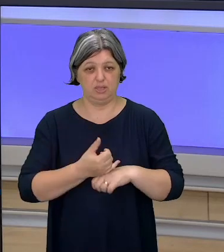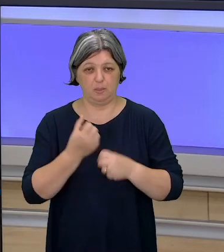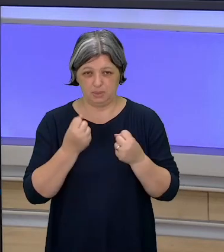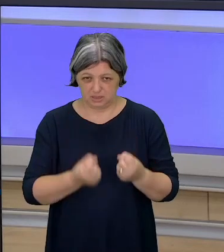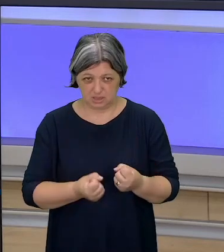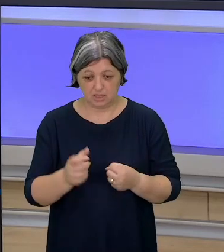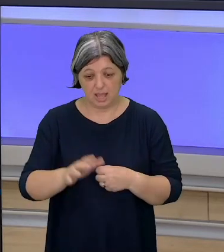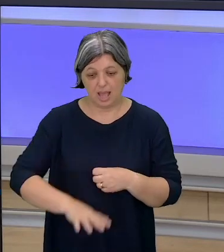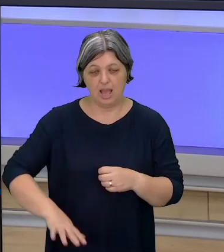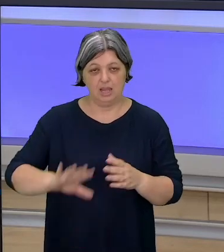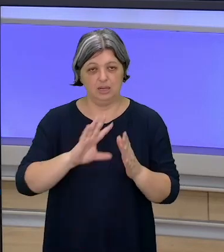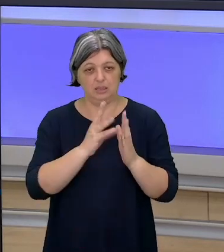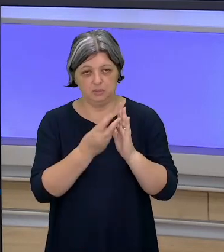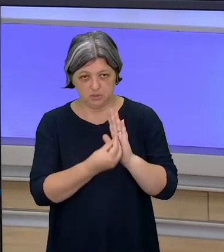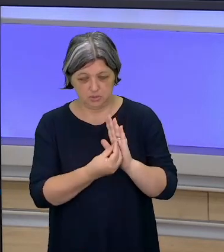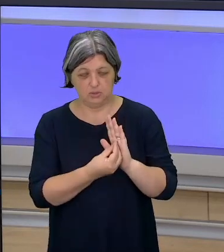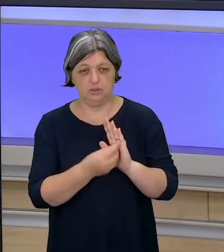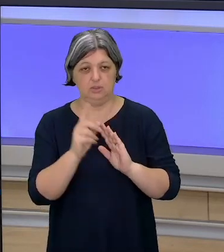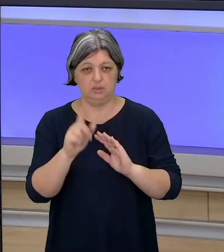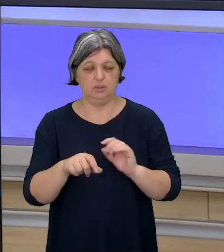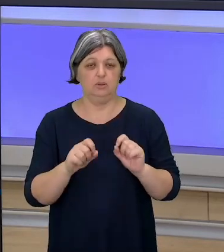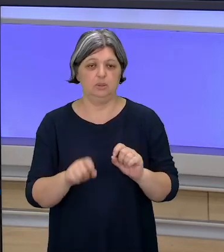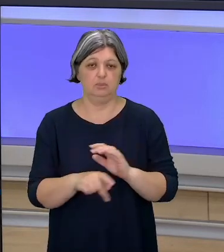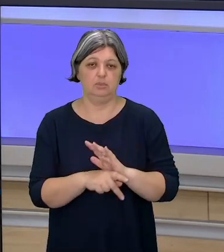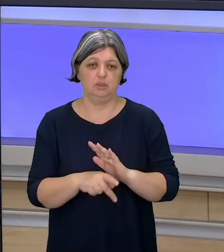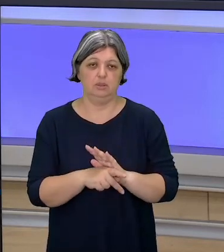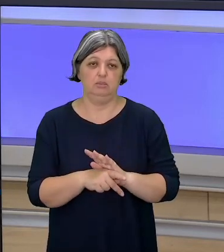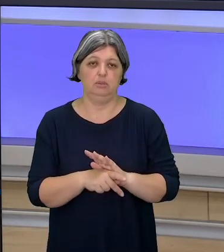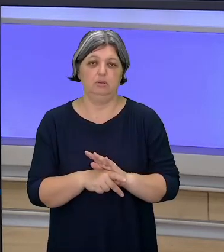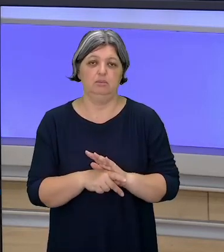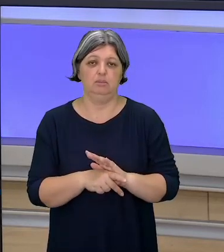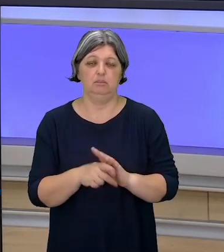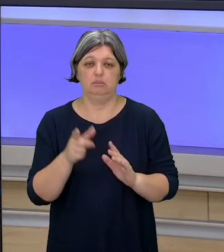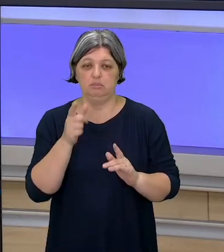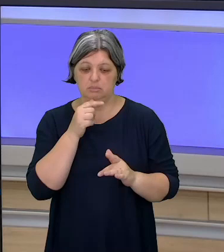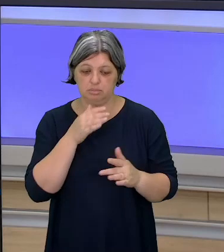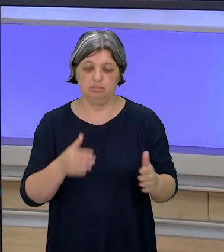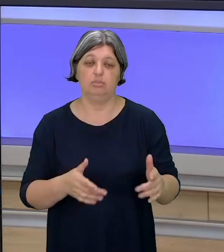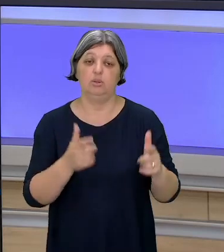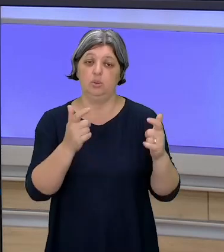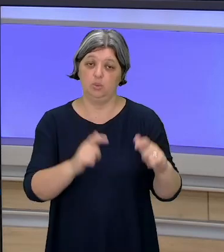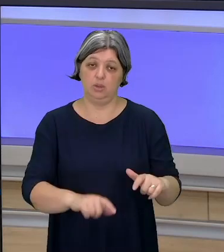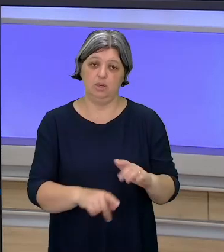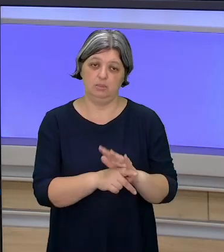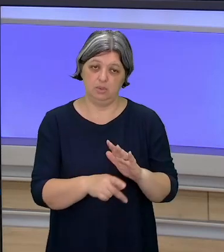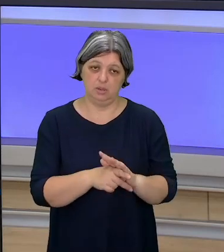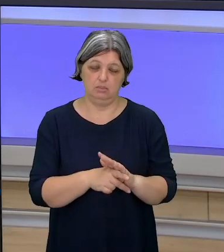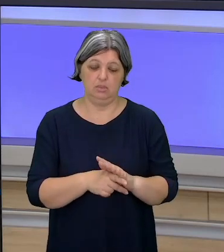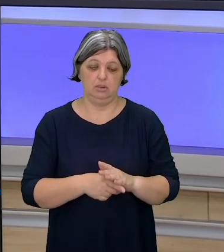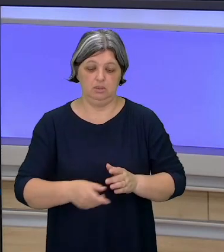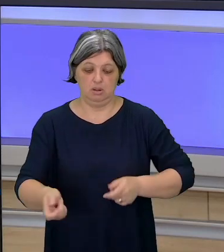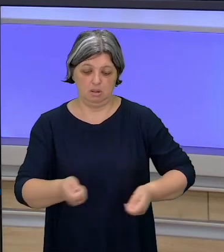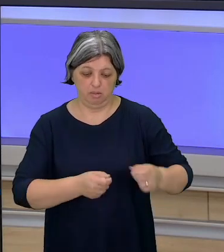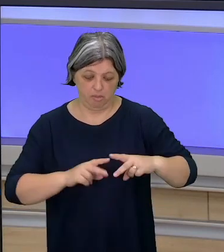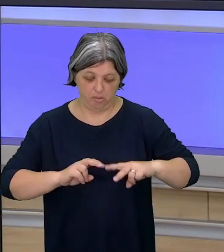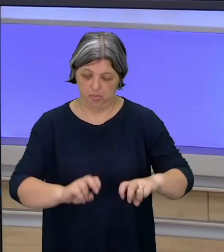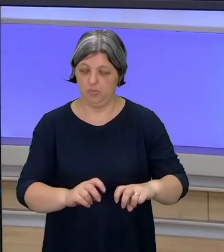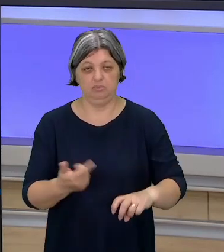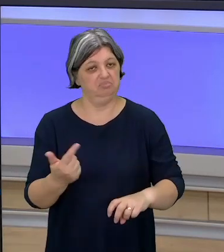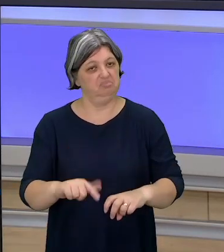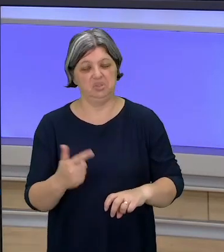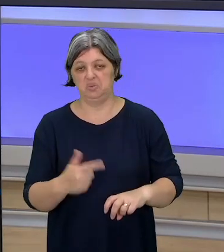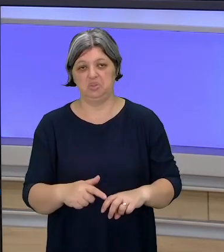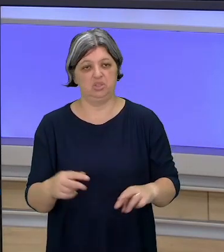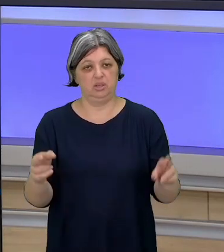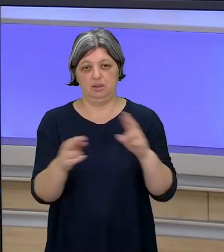na área amazônica, o fato é que foi observado que não neste caso, porque os garimpos que tinham ali perto não tinham